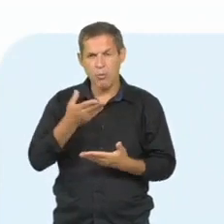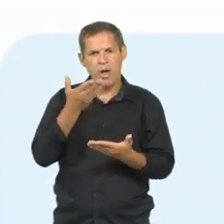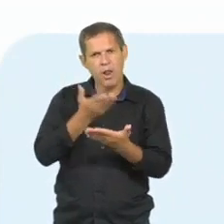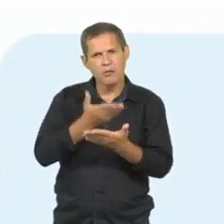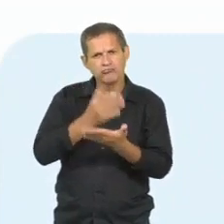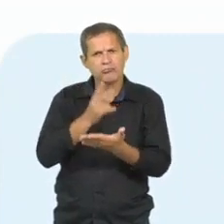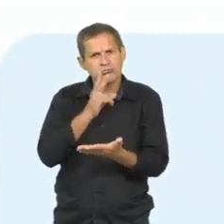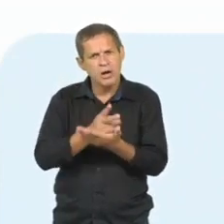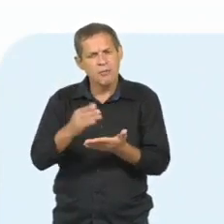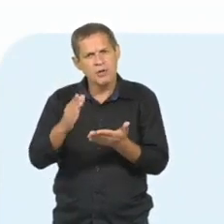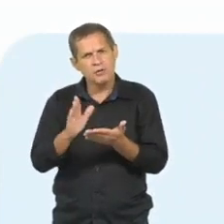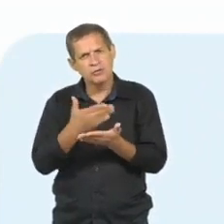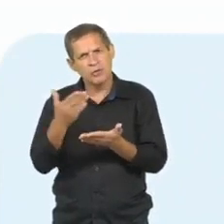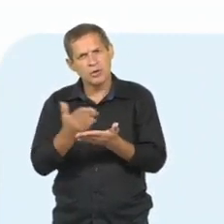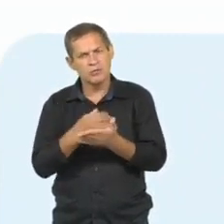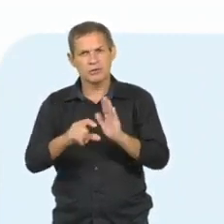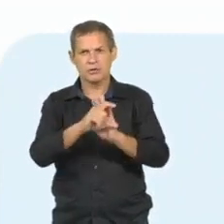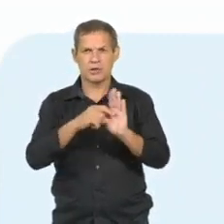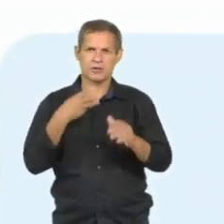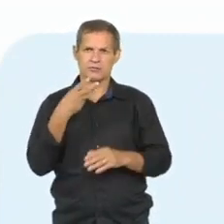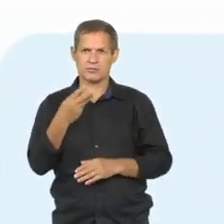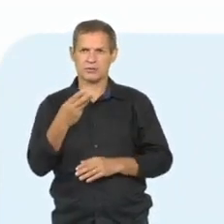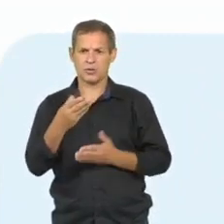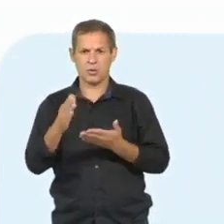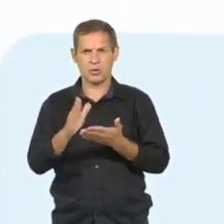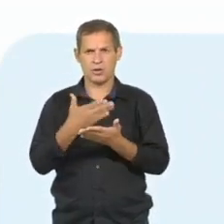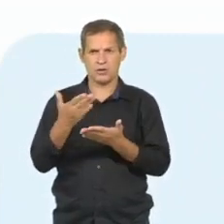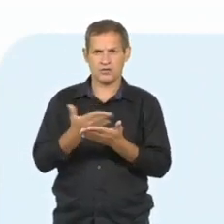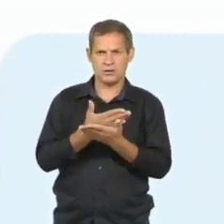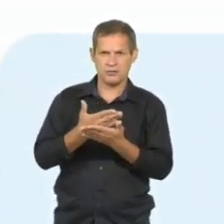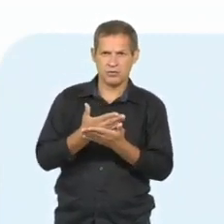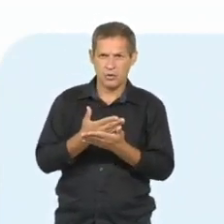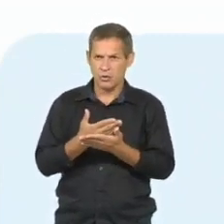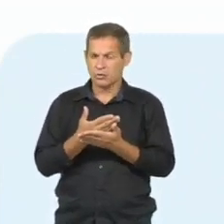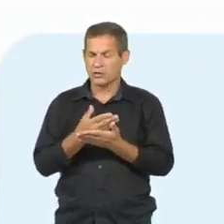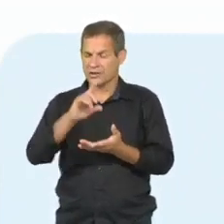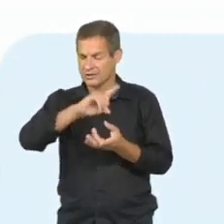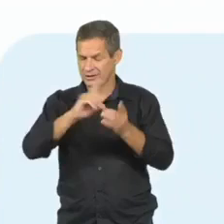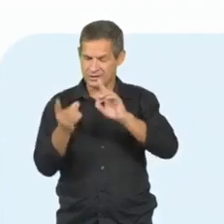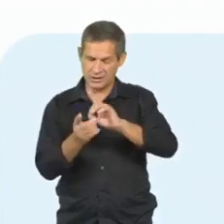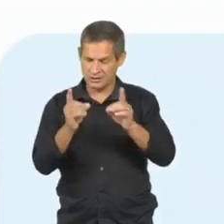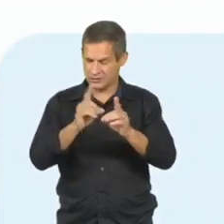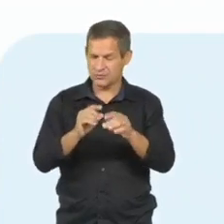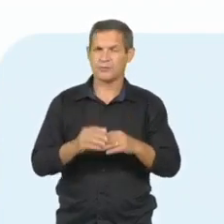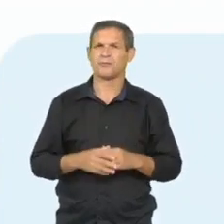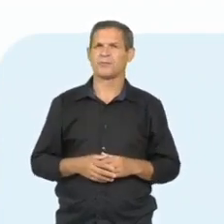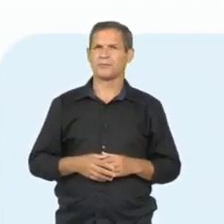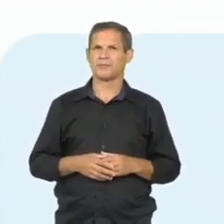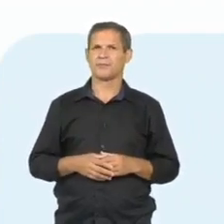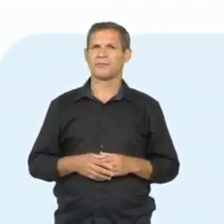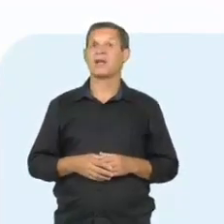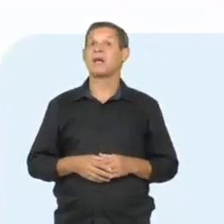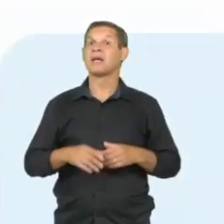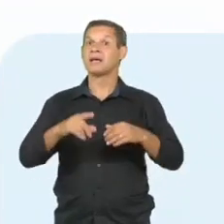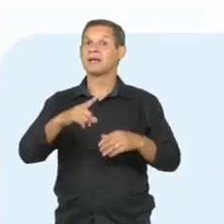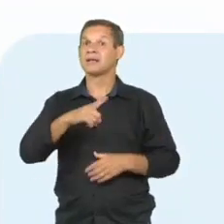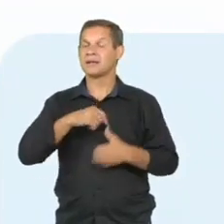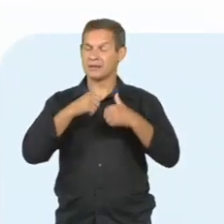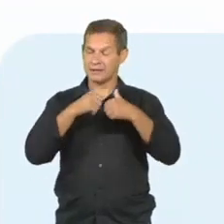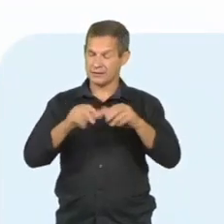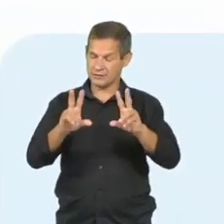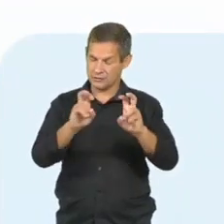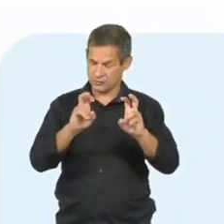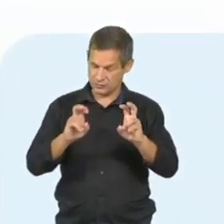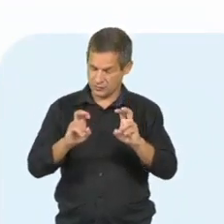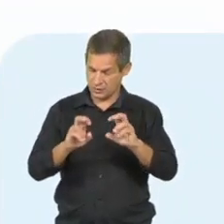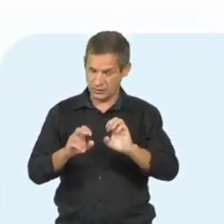estuda mesmo a unidade 3 de ensino didático, de ensino do livro didático, que tem este